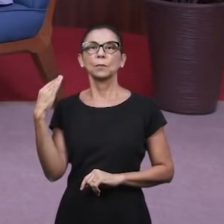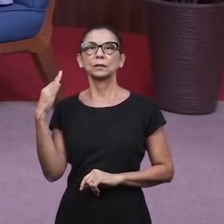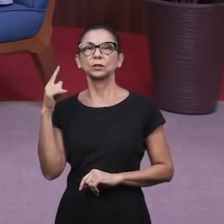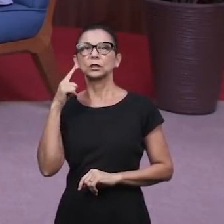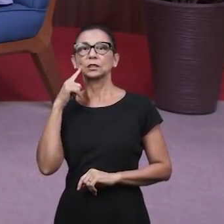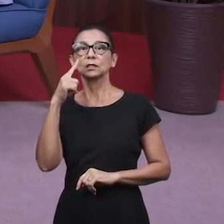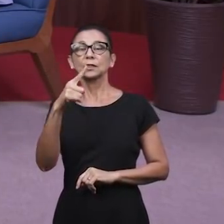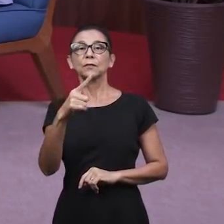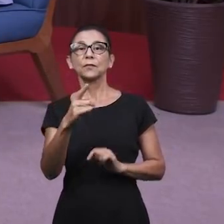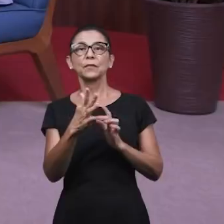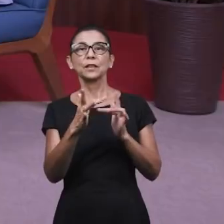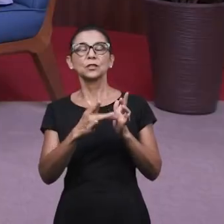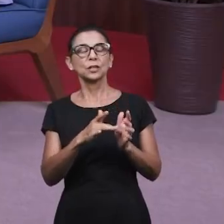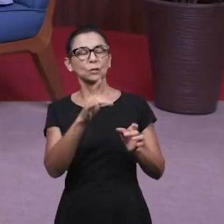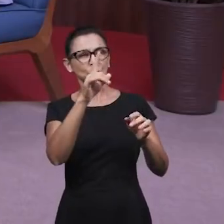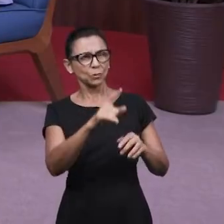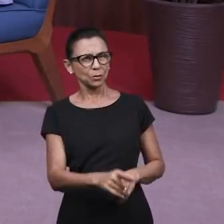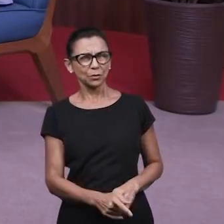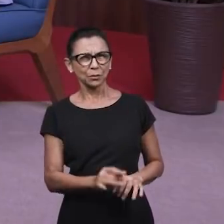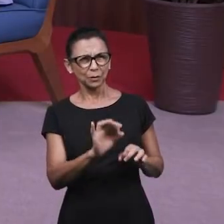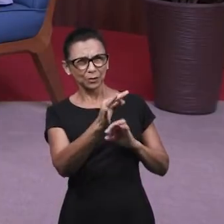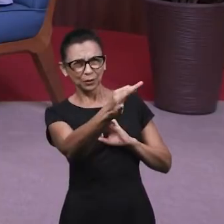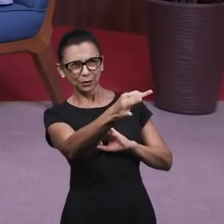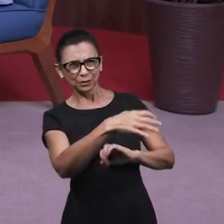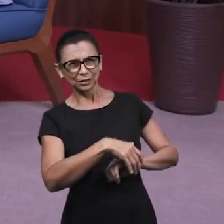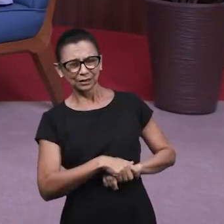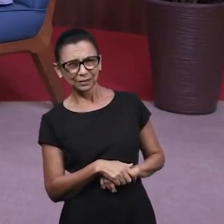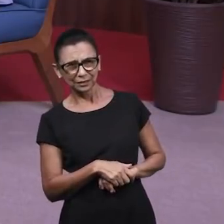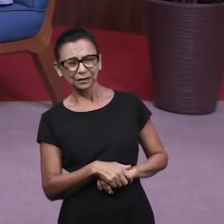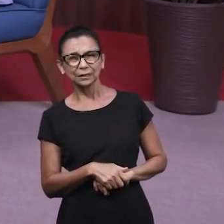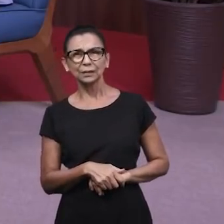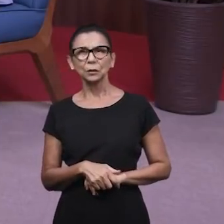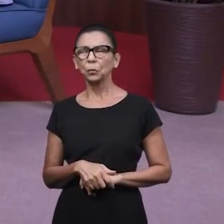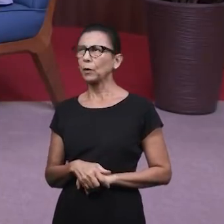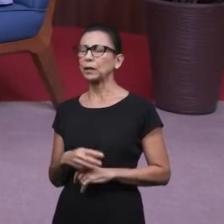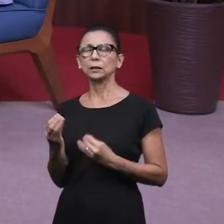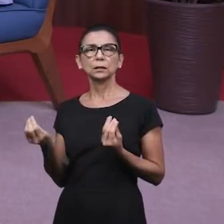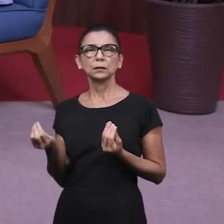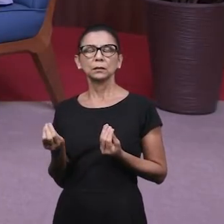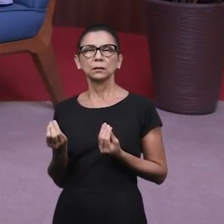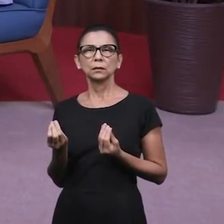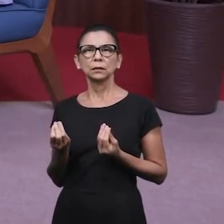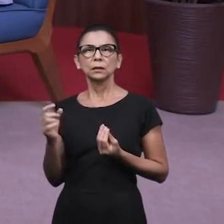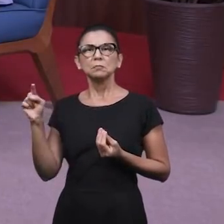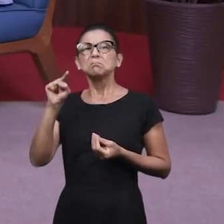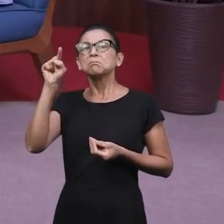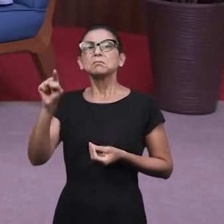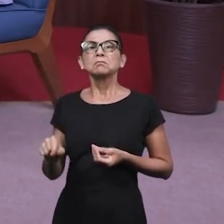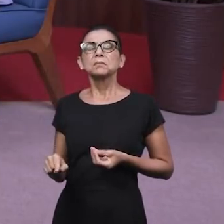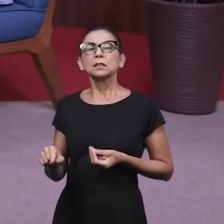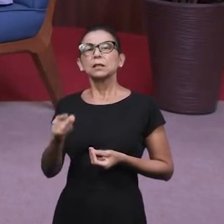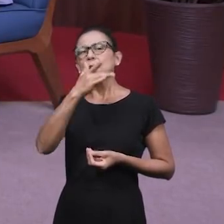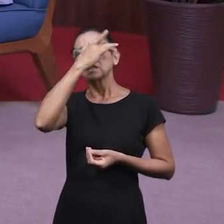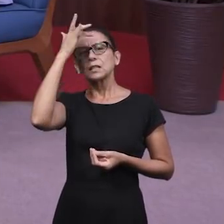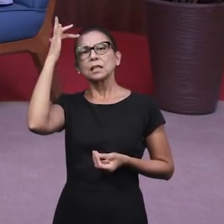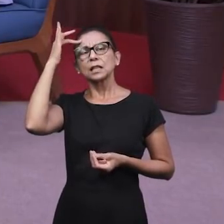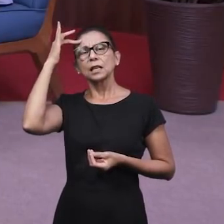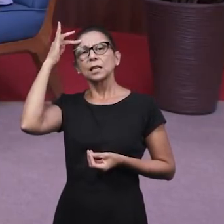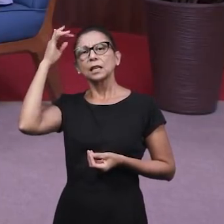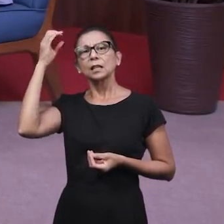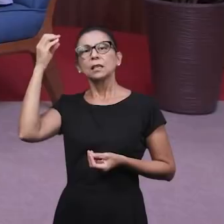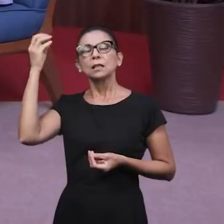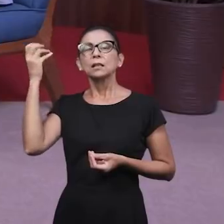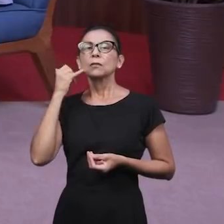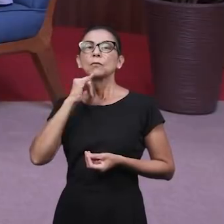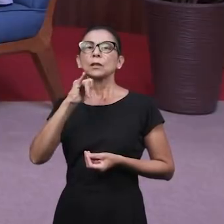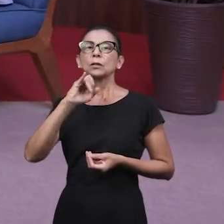Quem revelou para João Batista? Quem pregou para João Batista? Pedro? João? Não. Quem revelou para João Batista que Jesus era